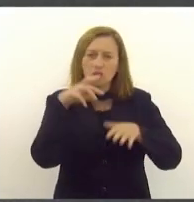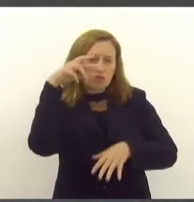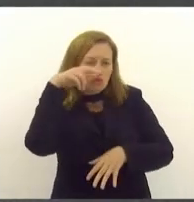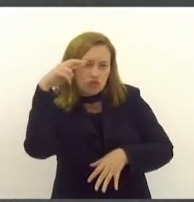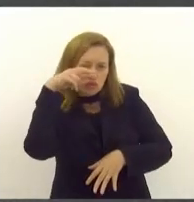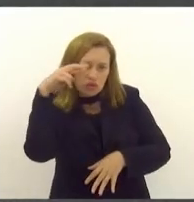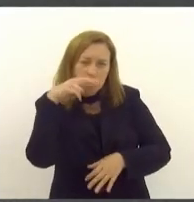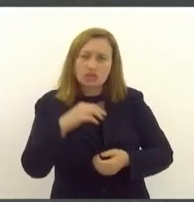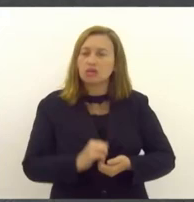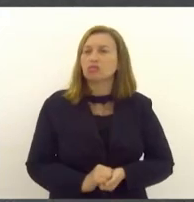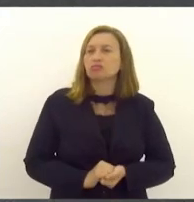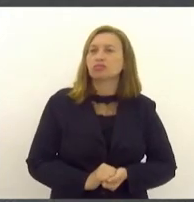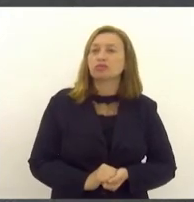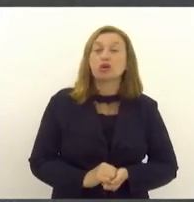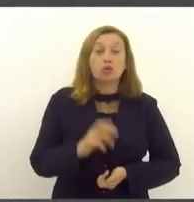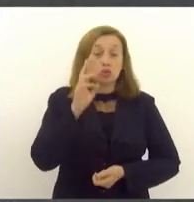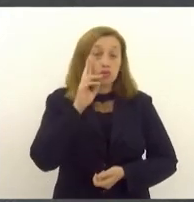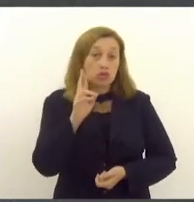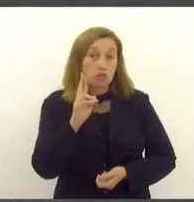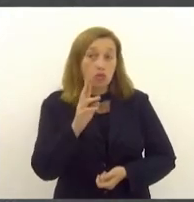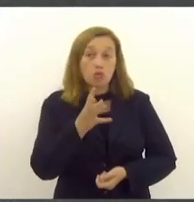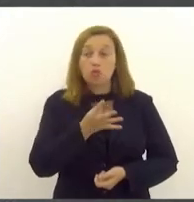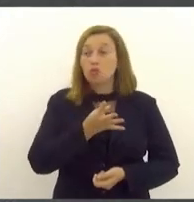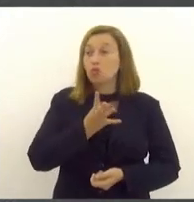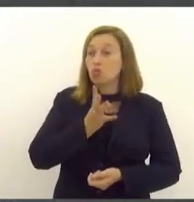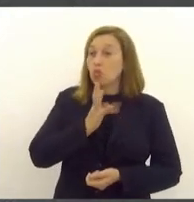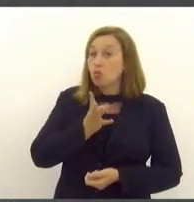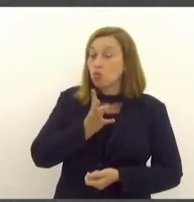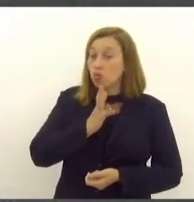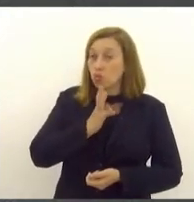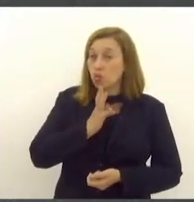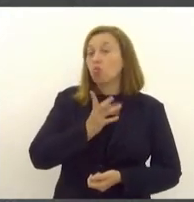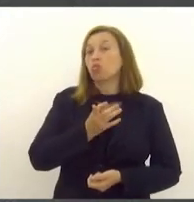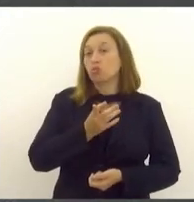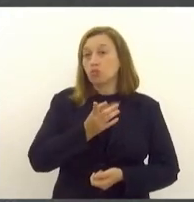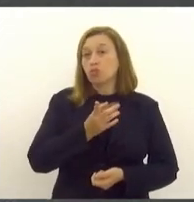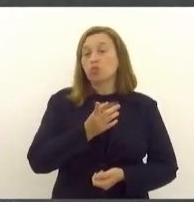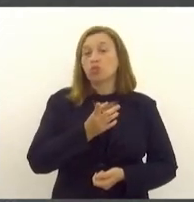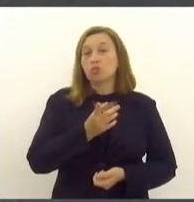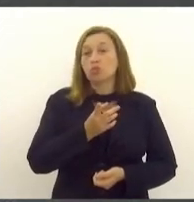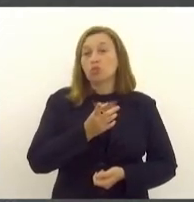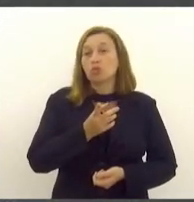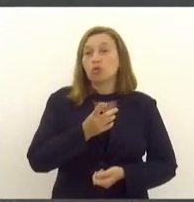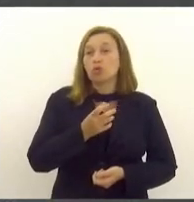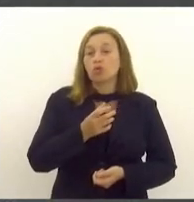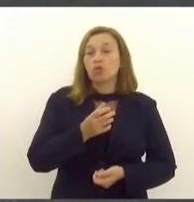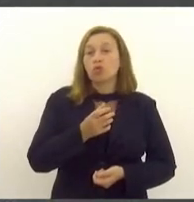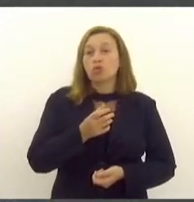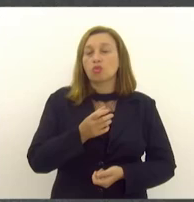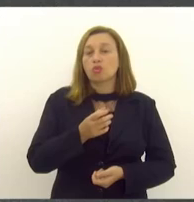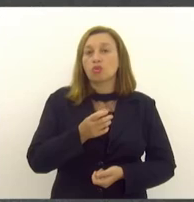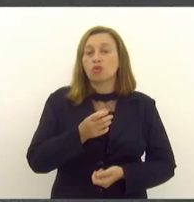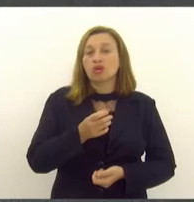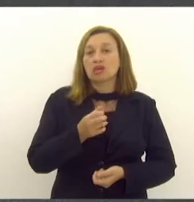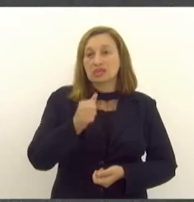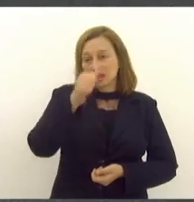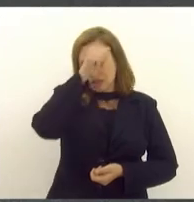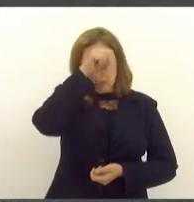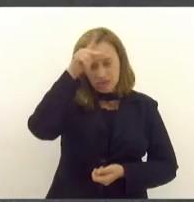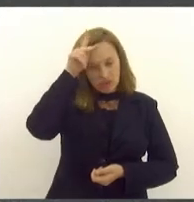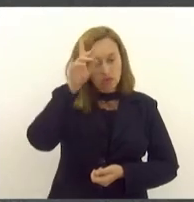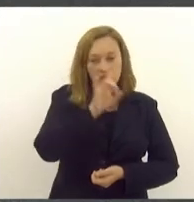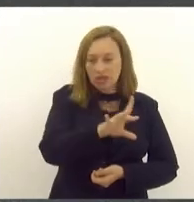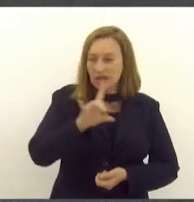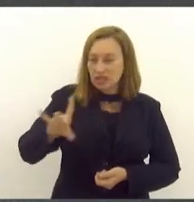contundente vossa excelência que é conhecido pelo terror das prefeituras que mal fazem mal versam dinheiro